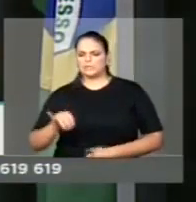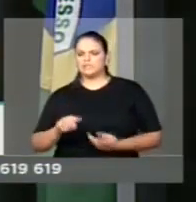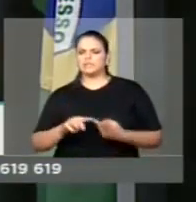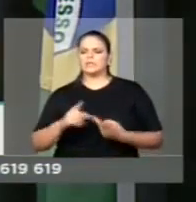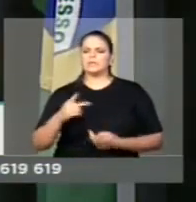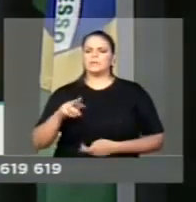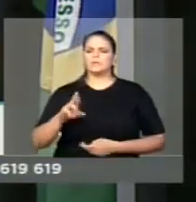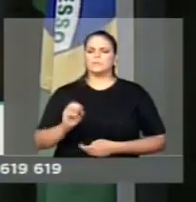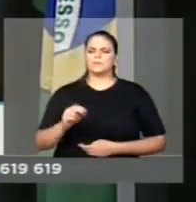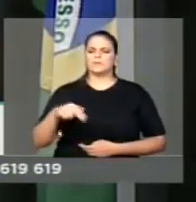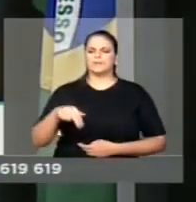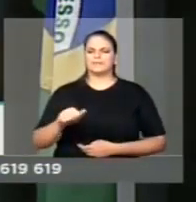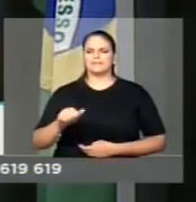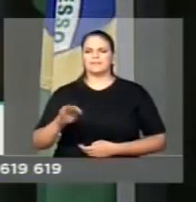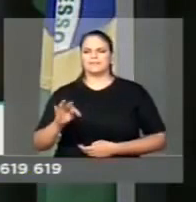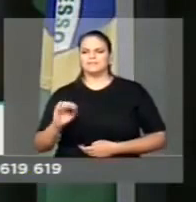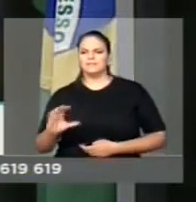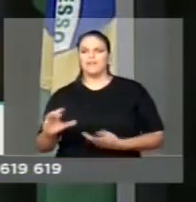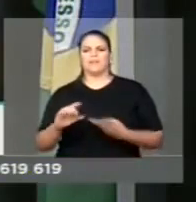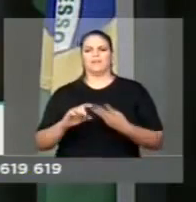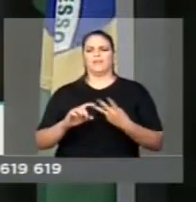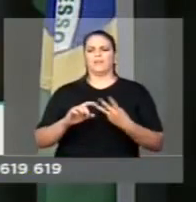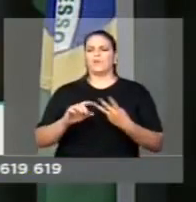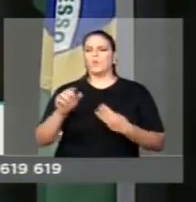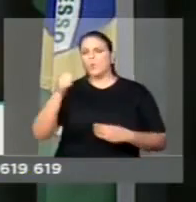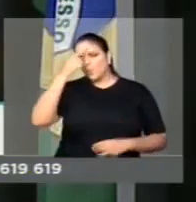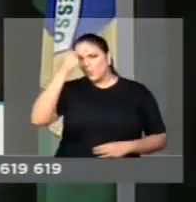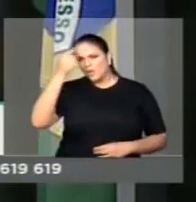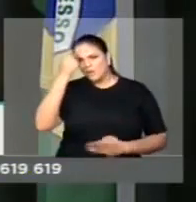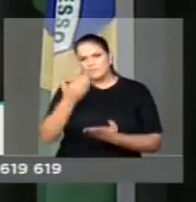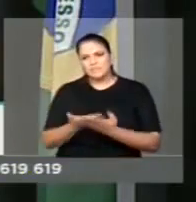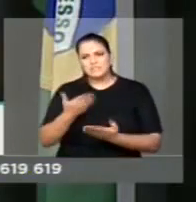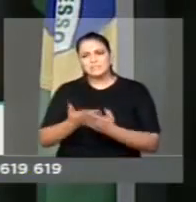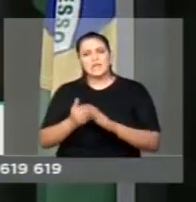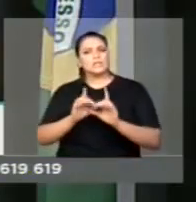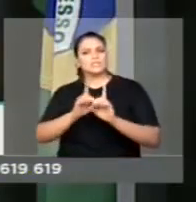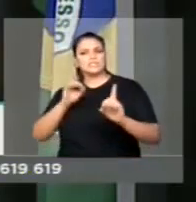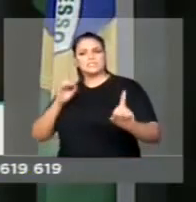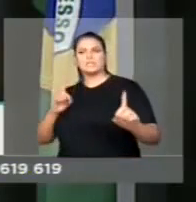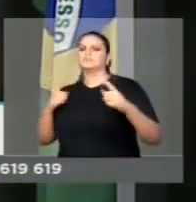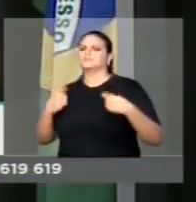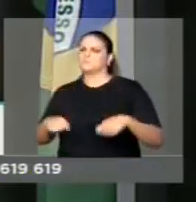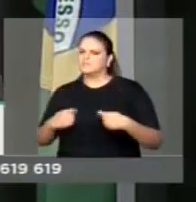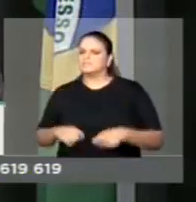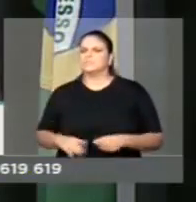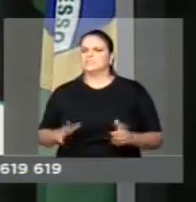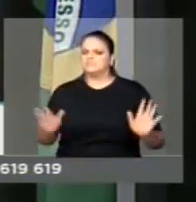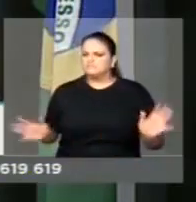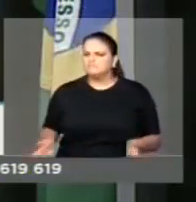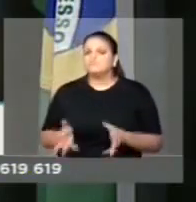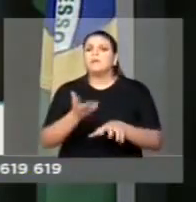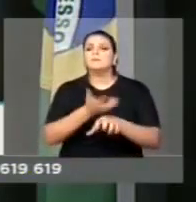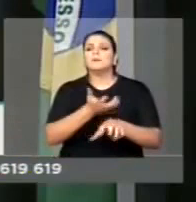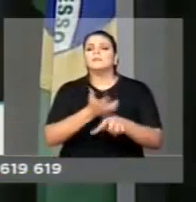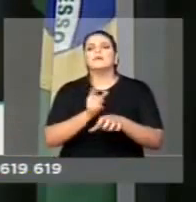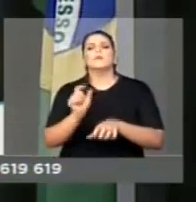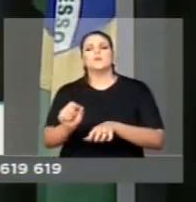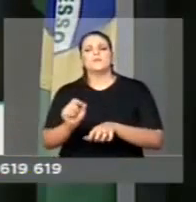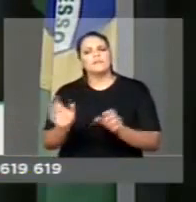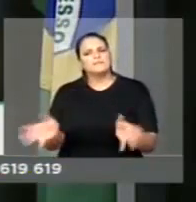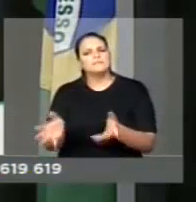Distância, ampliar o número de escolas de período integral, além de adotar o empreendedorismo como disciplina obrigatória.